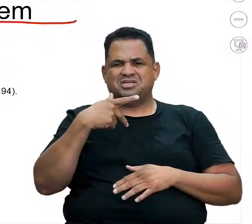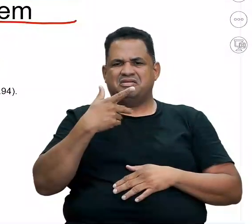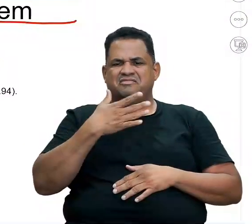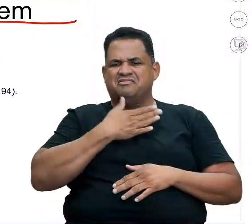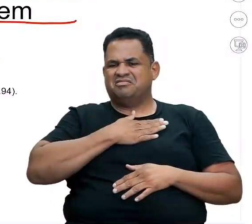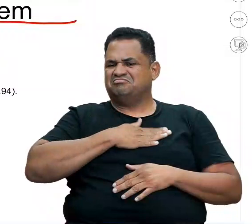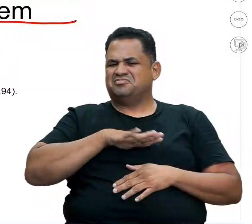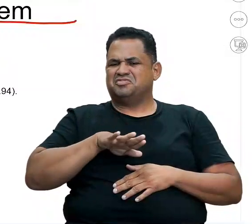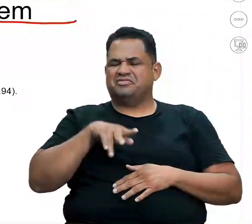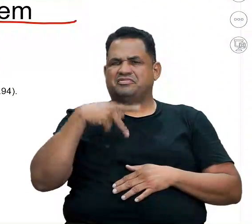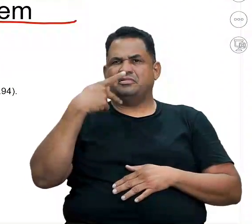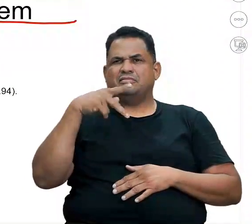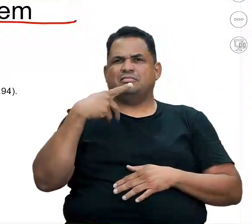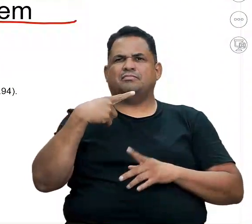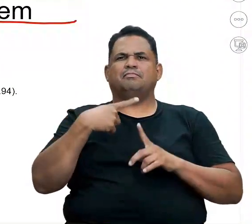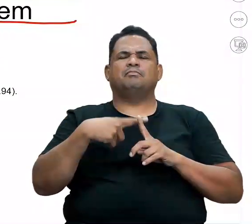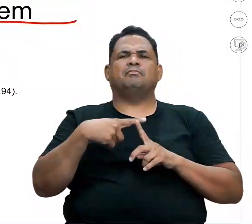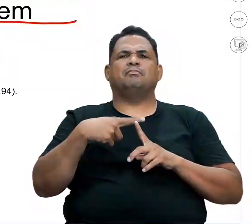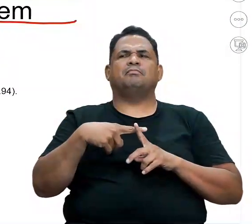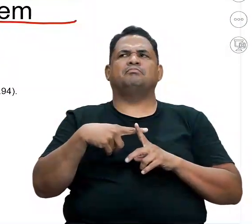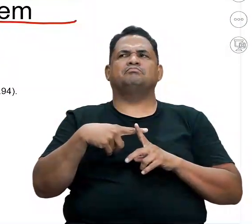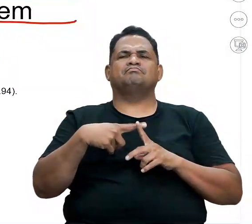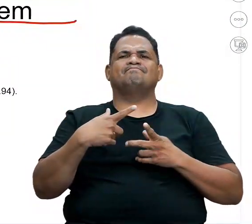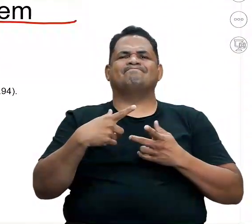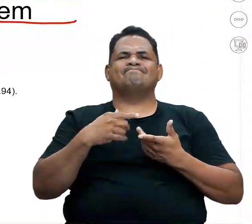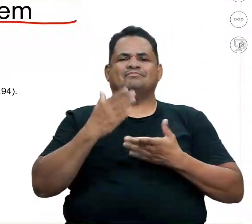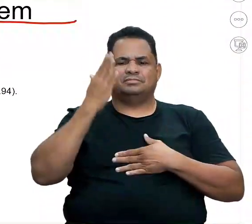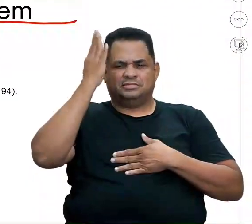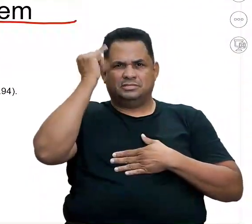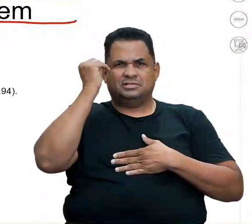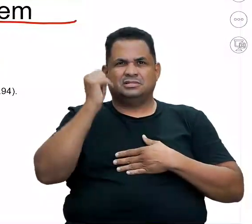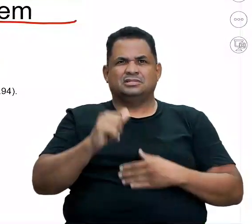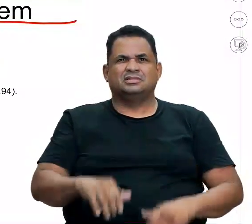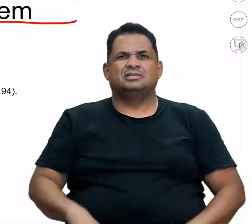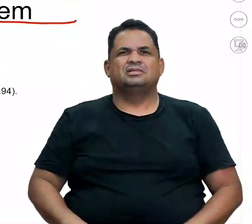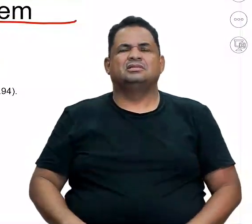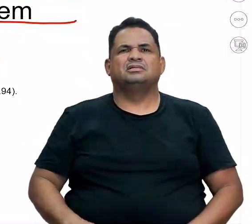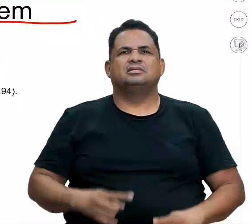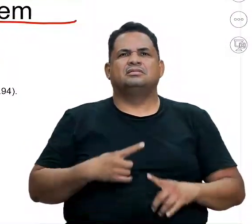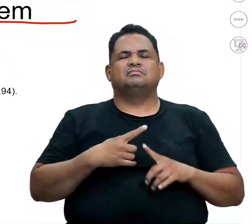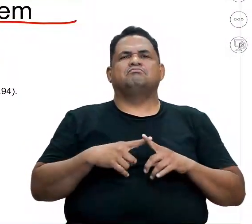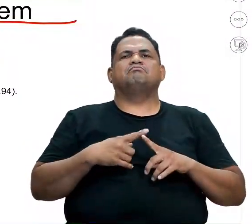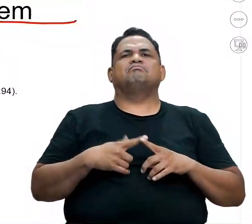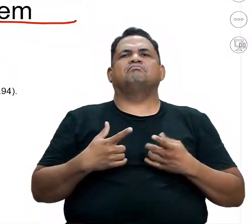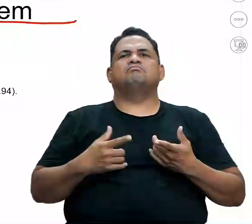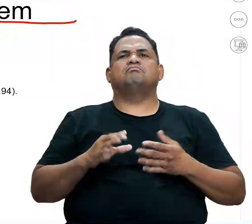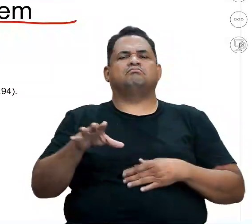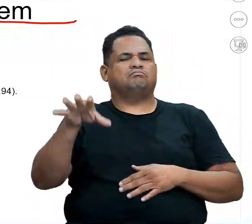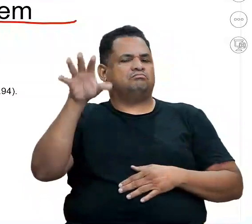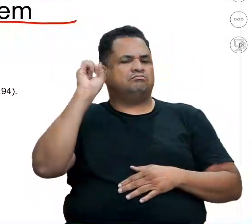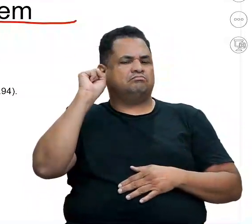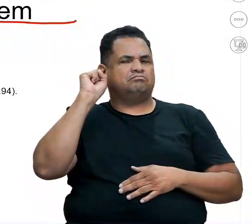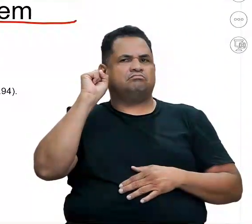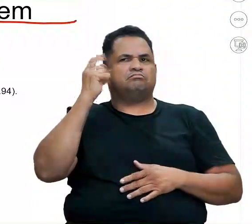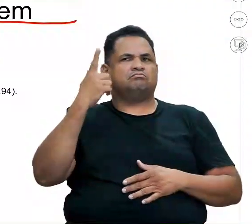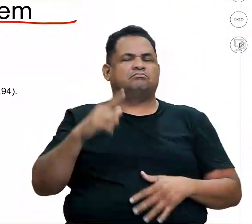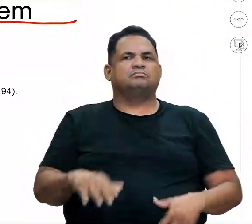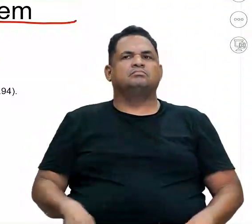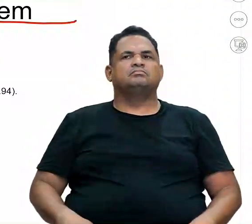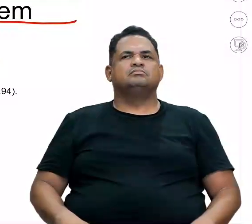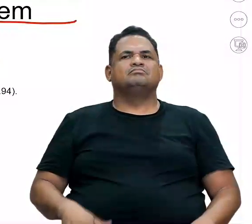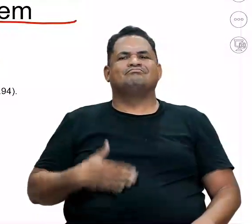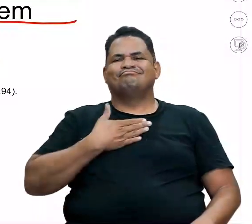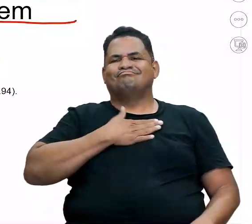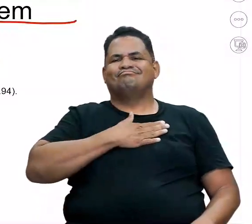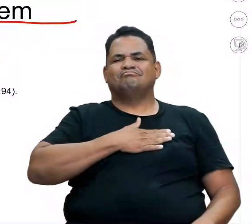Eu não gosto nem de falar sobre isso. Vocês sabem porque vocês escutam, e eu não gosto de falar